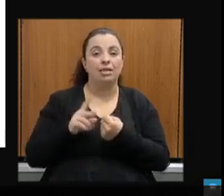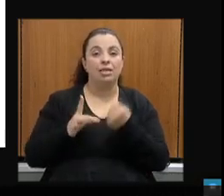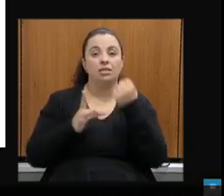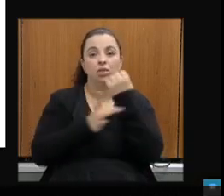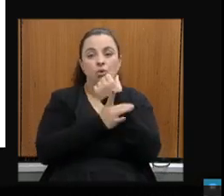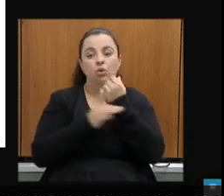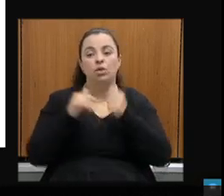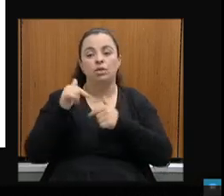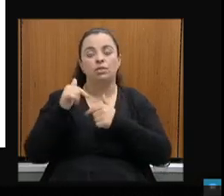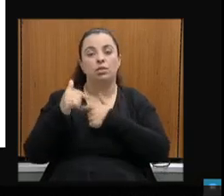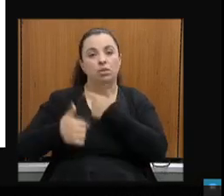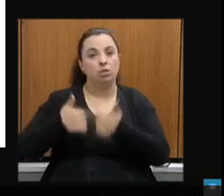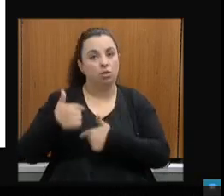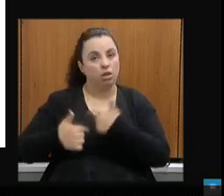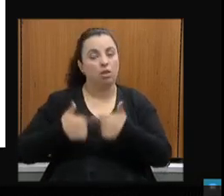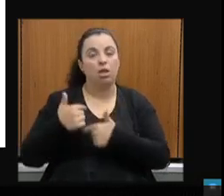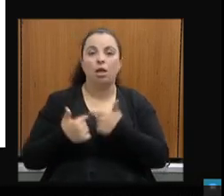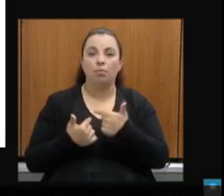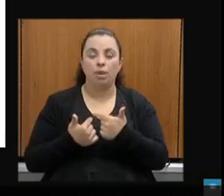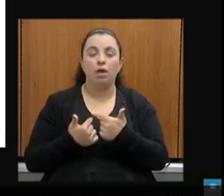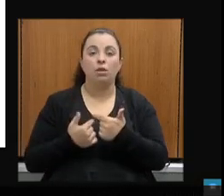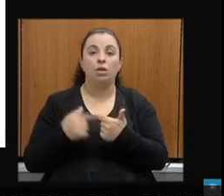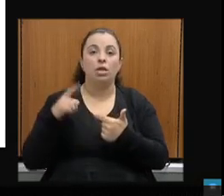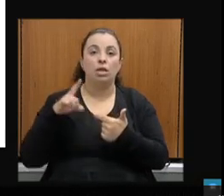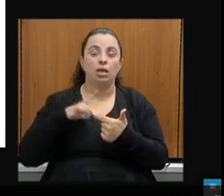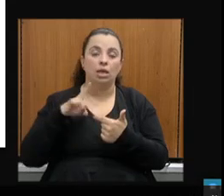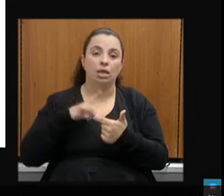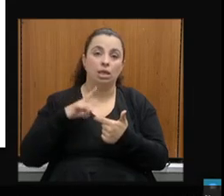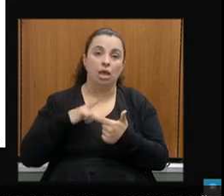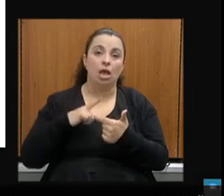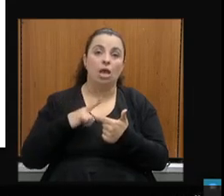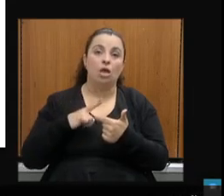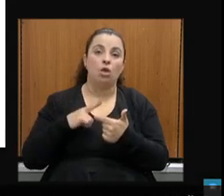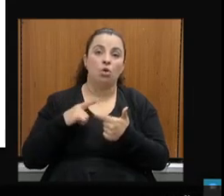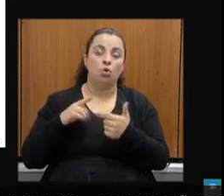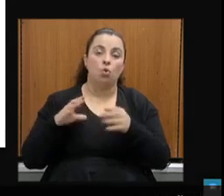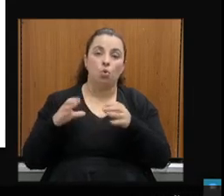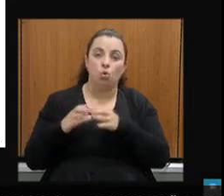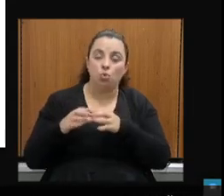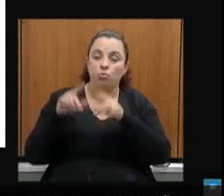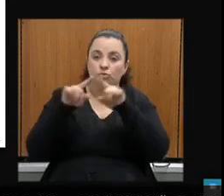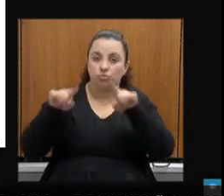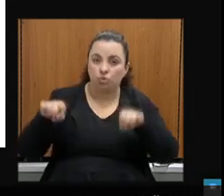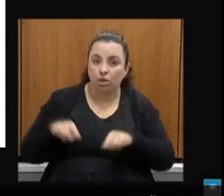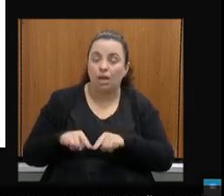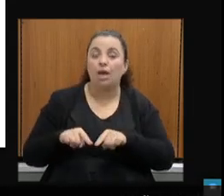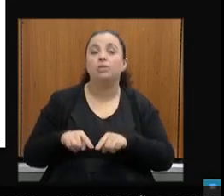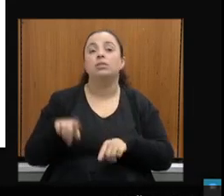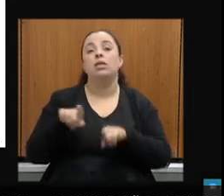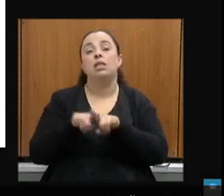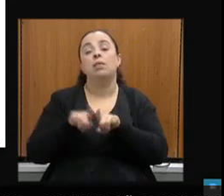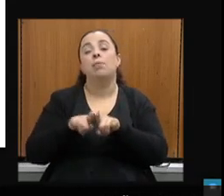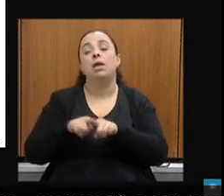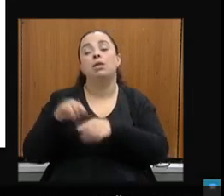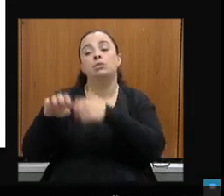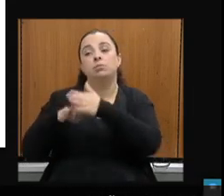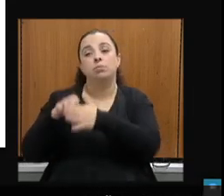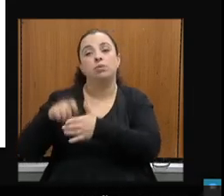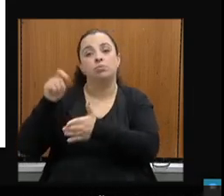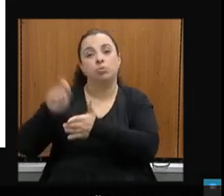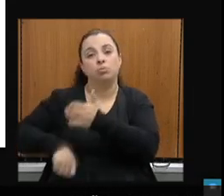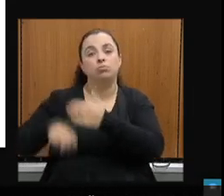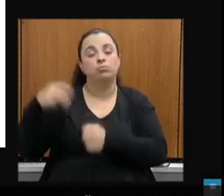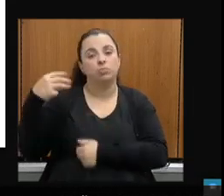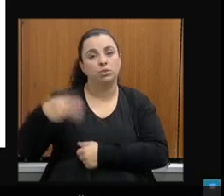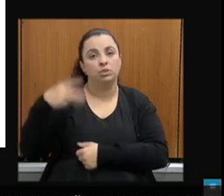trabalho junto não só dos colaboradores do corpo técnico da Cemig como também de todos os terceiros né e